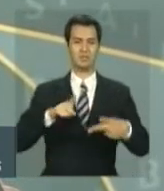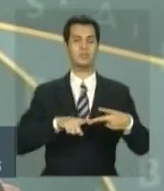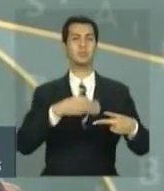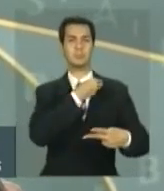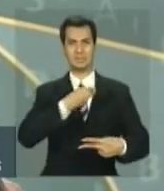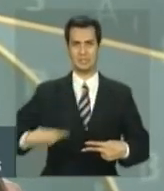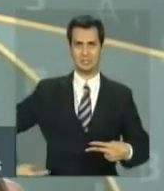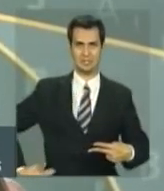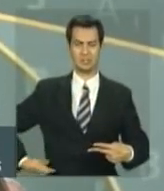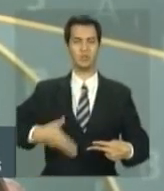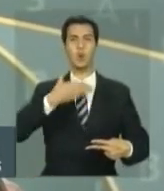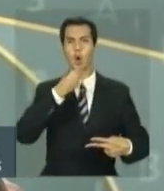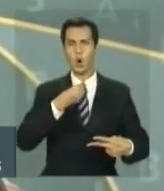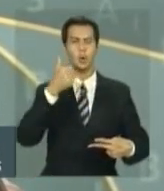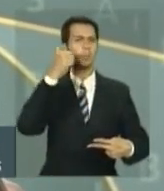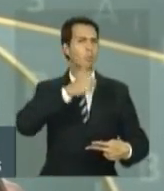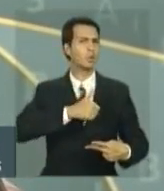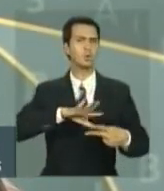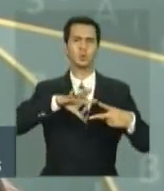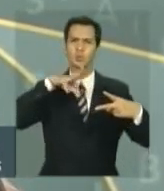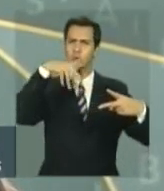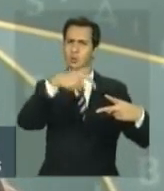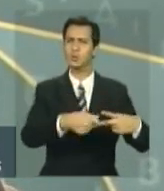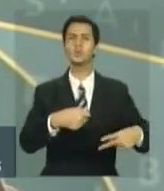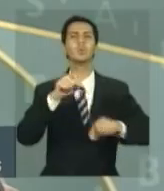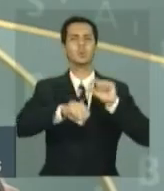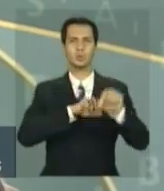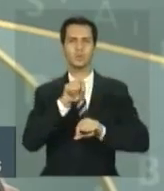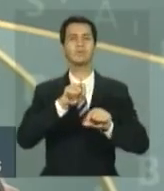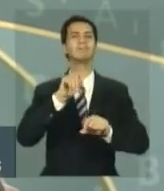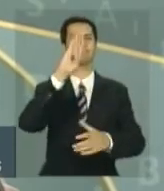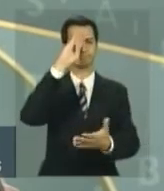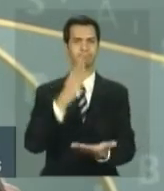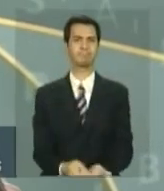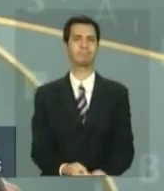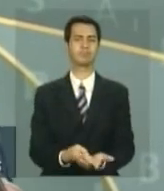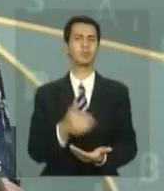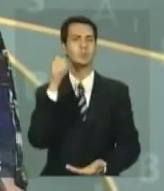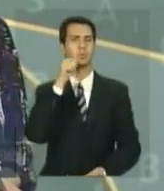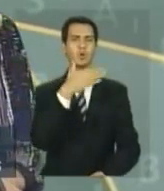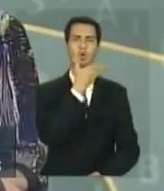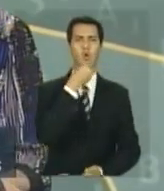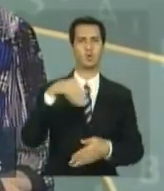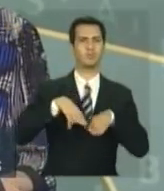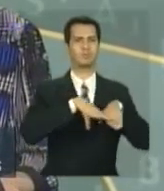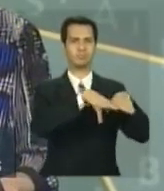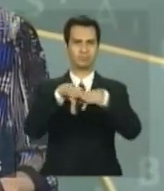e as mulheres, respeitam e defendem a igualdade de gênero.